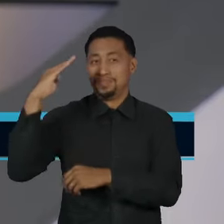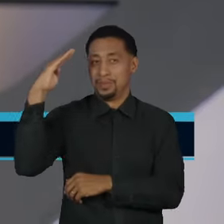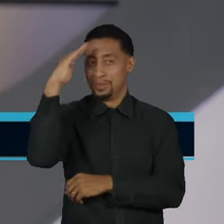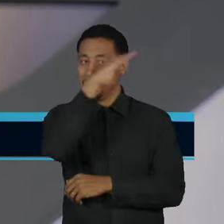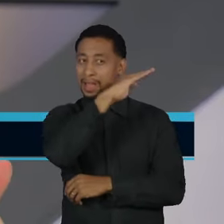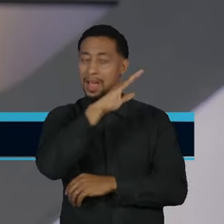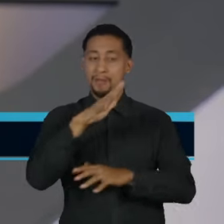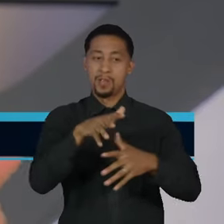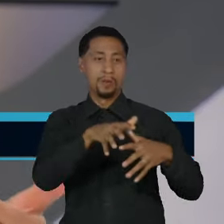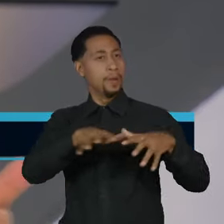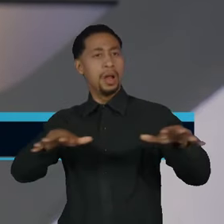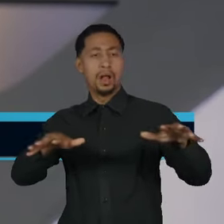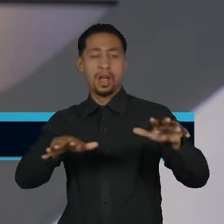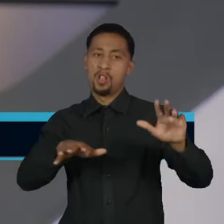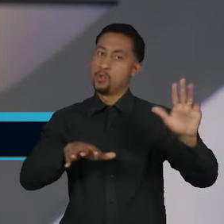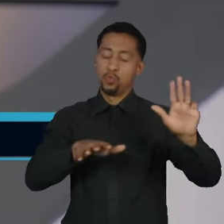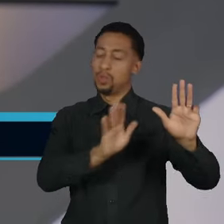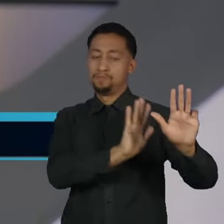distinção e de